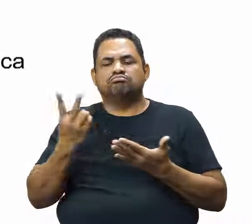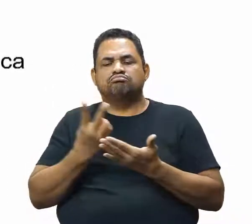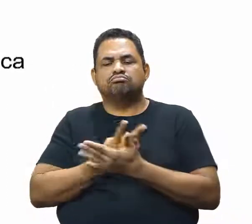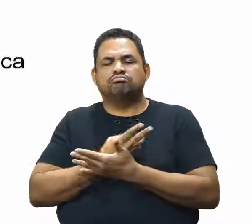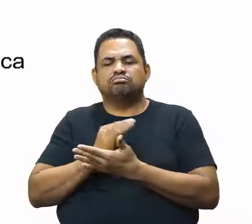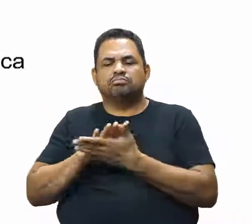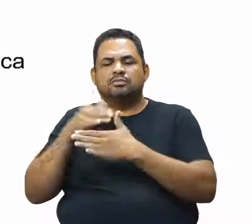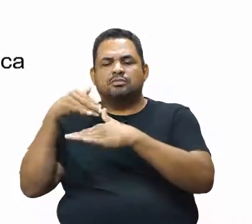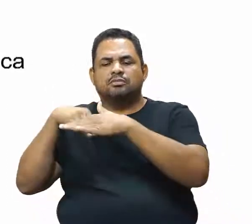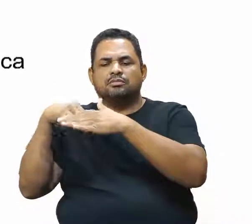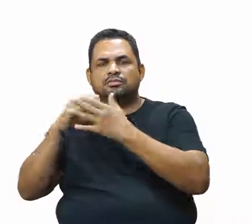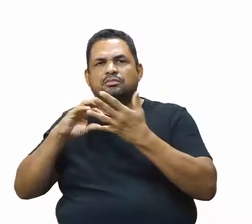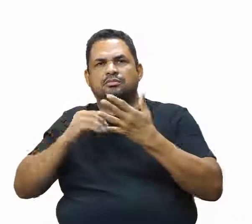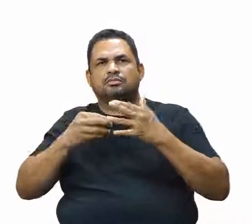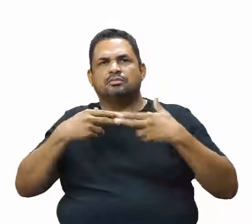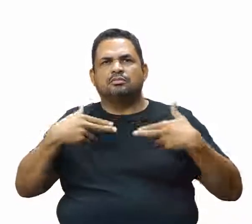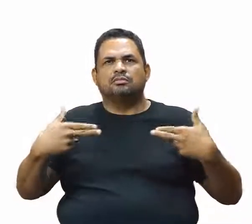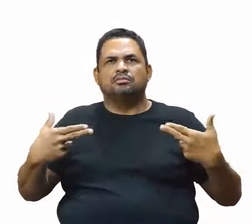grão.